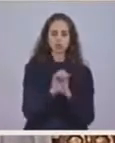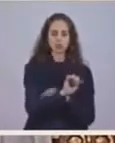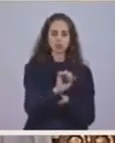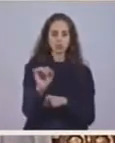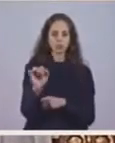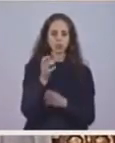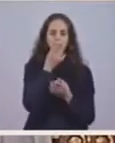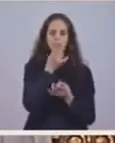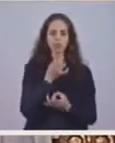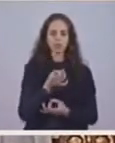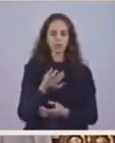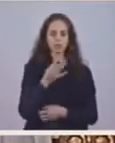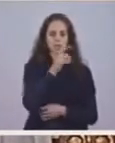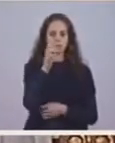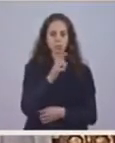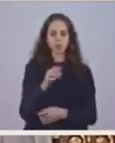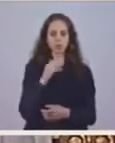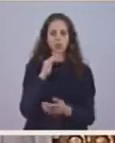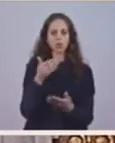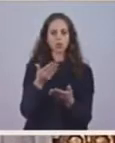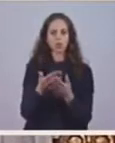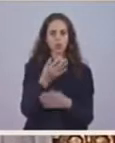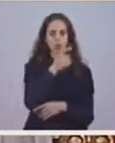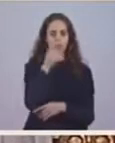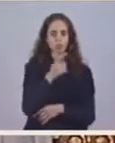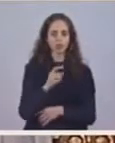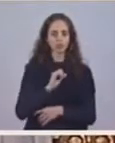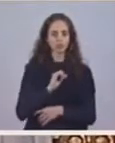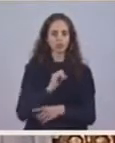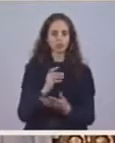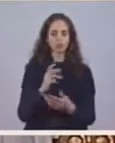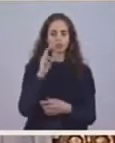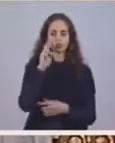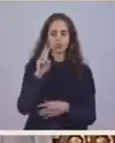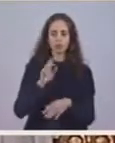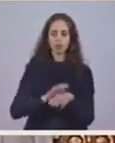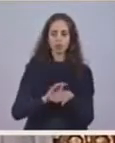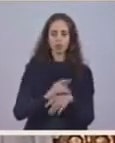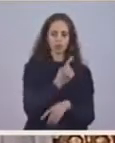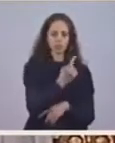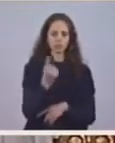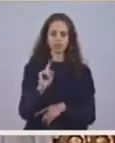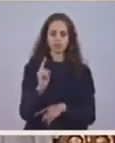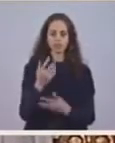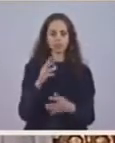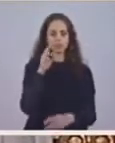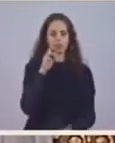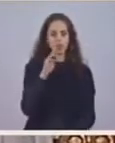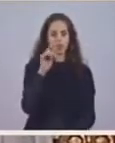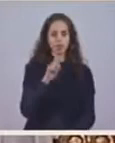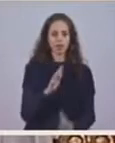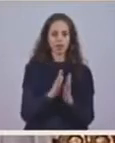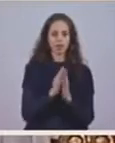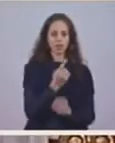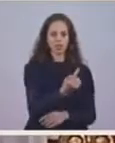vossos apóstolos: deixo-vos a paz, dou-vos a minha paz. Não olheis aos nossos pecados, mas à fé